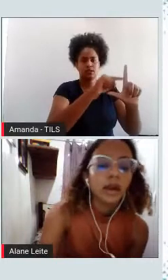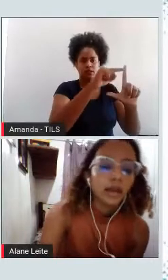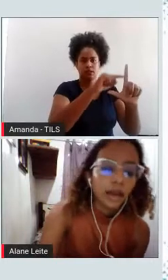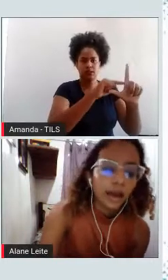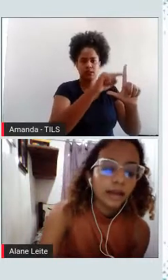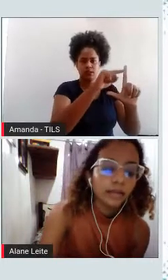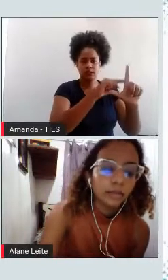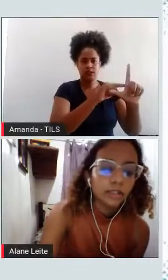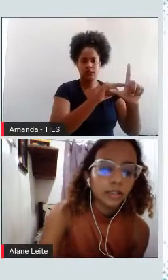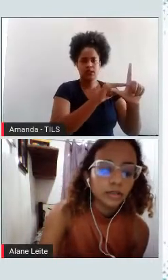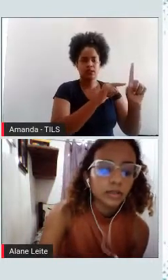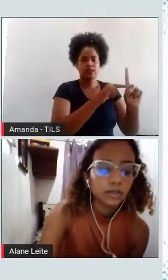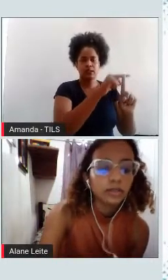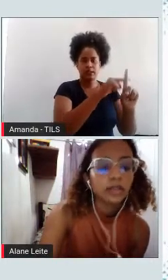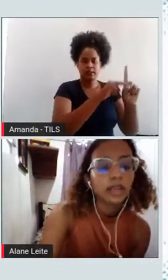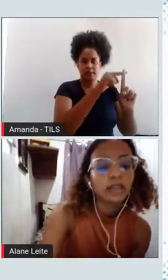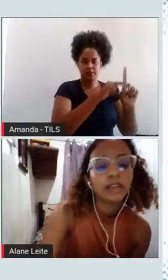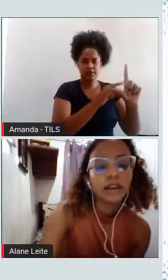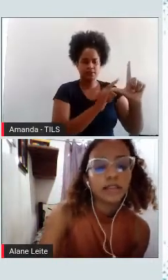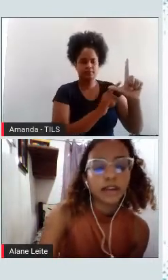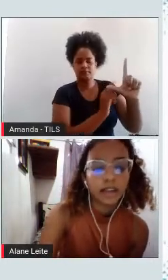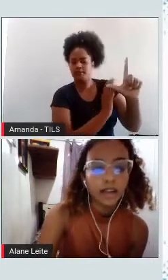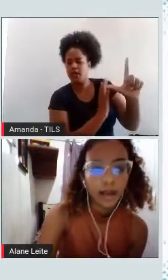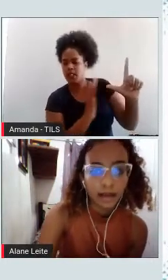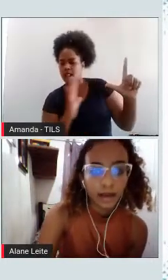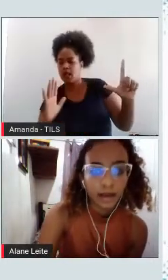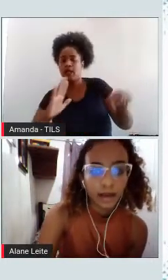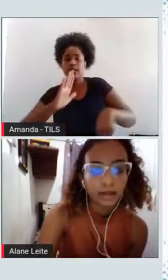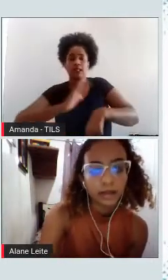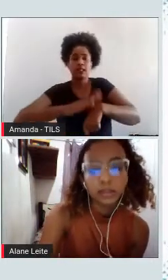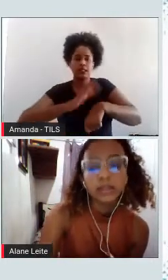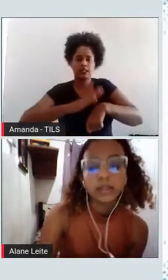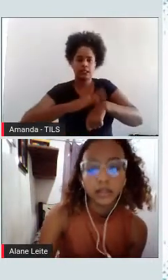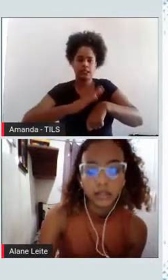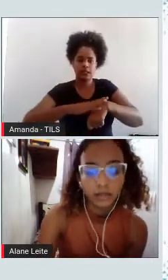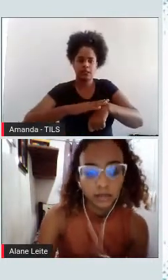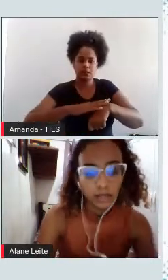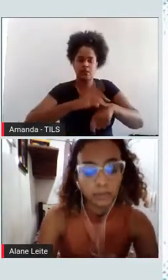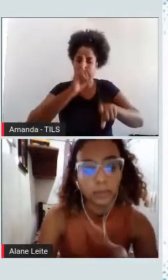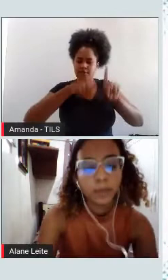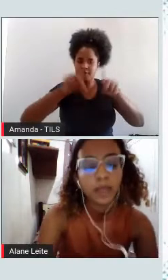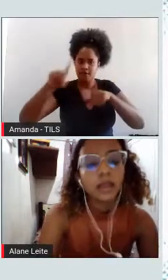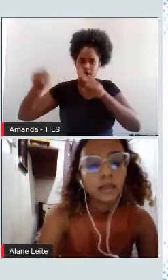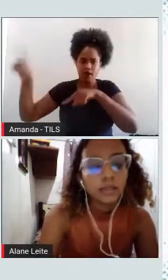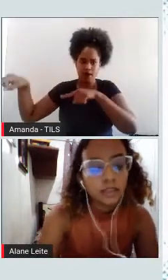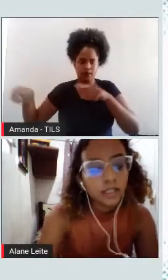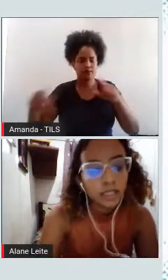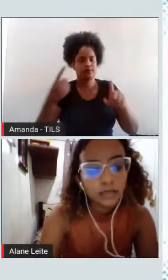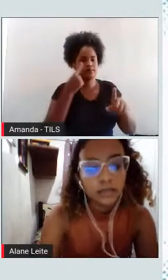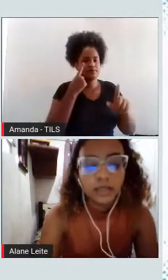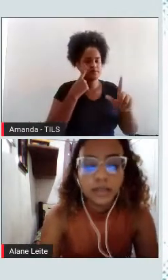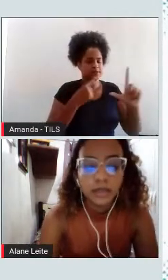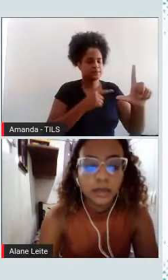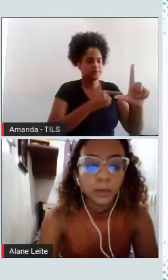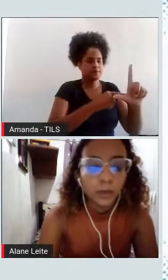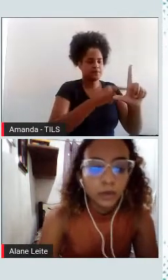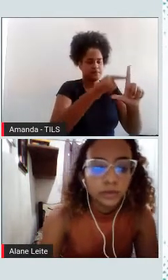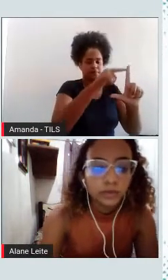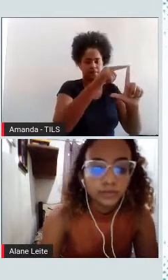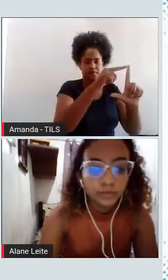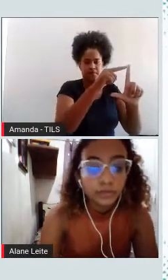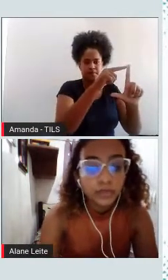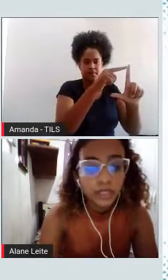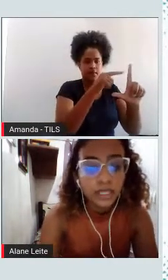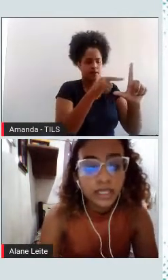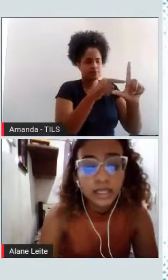tempo. No estado sólido, ele vai variar a temperatura e o tempo. Você chega num determinado